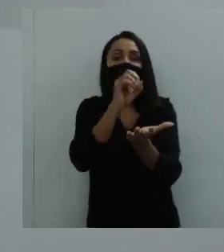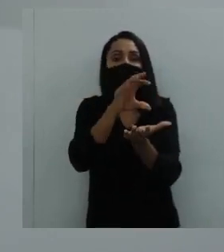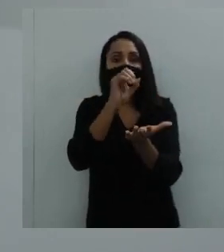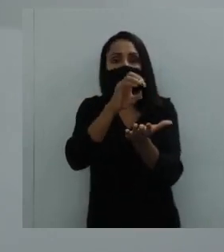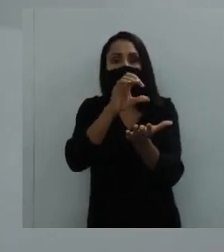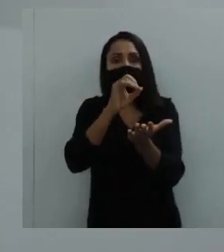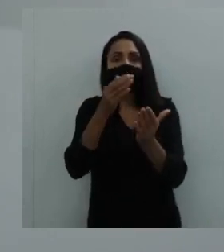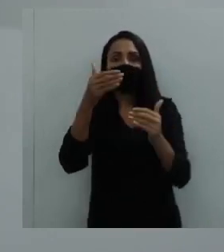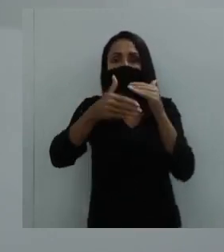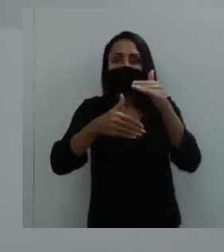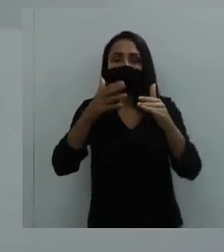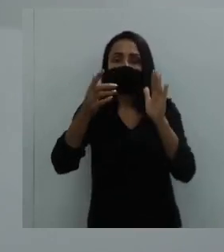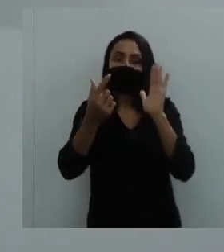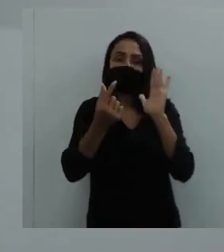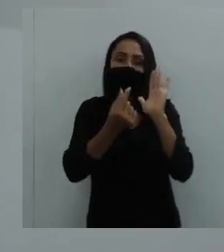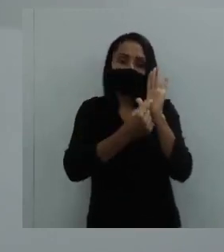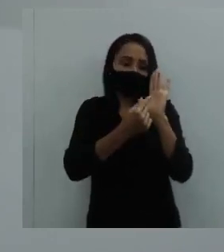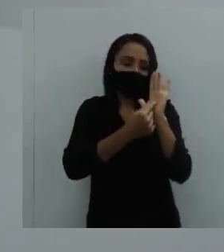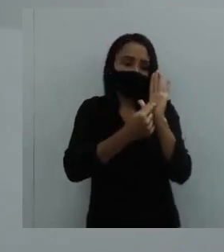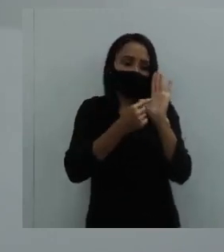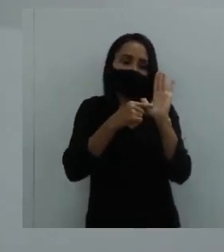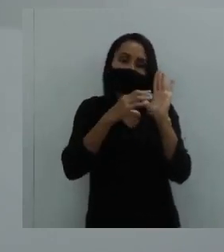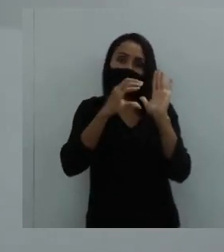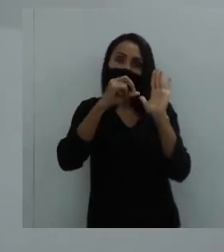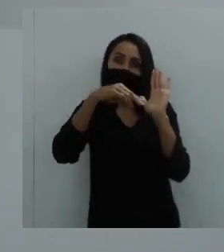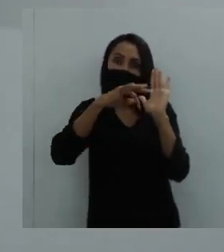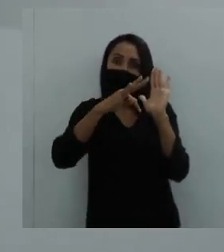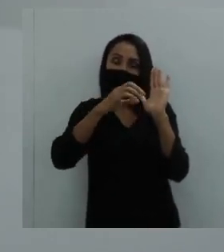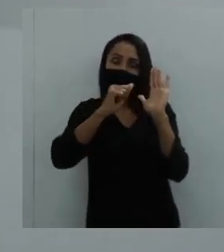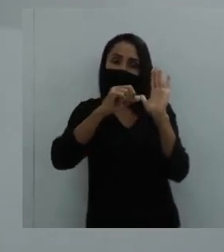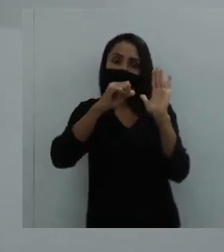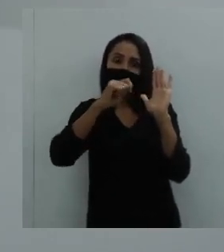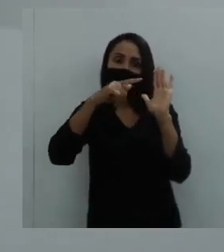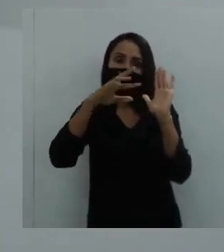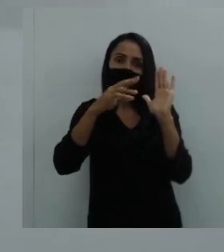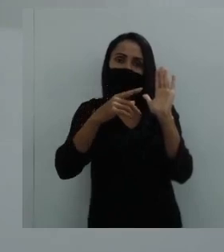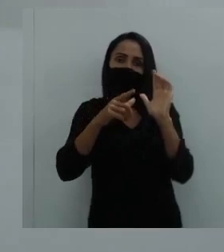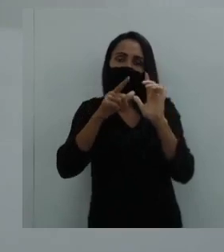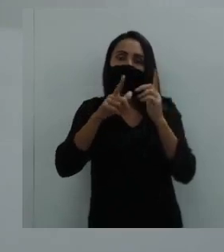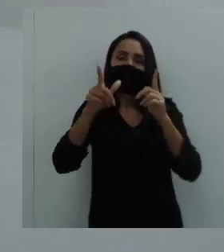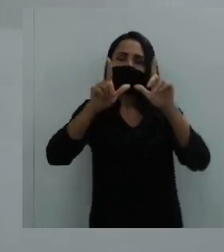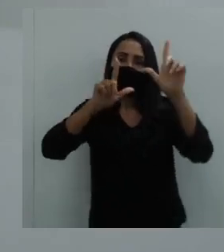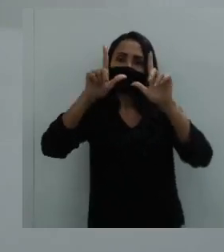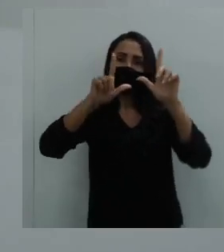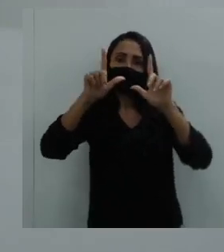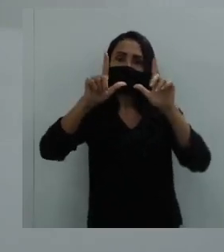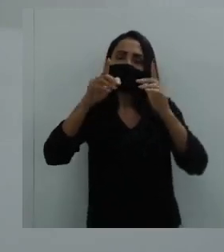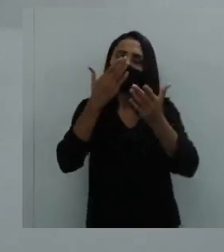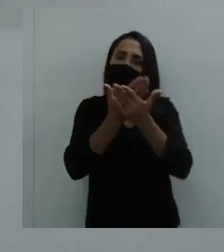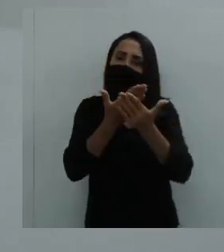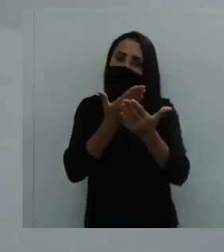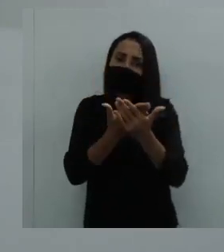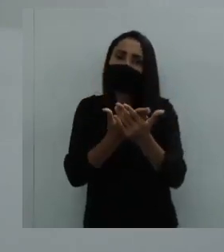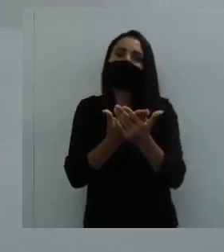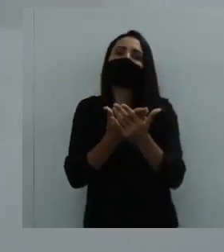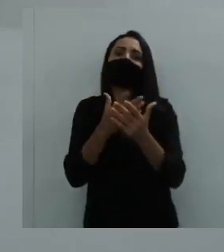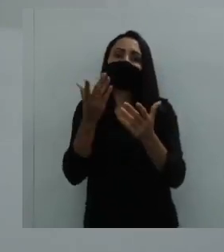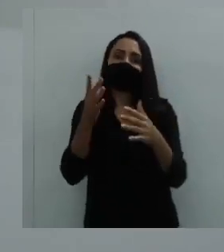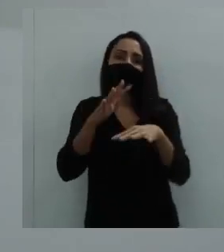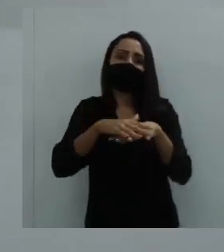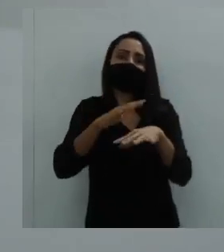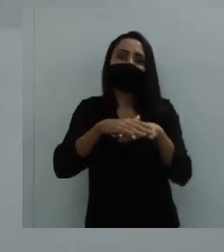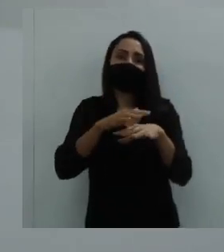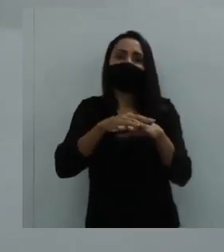que tem acesso pelo celular, baixa o aplicativo, conecta aí para assistir nossas aulas todos os dias aí de matemática e